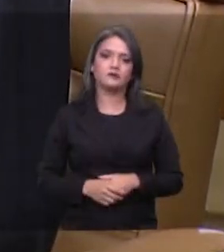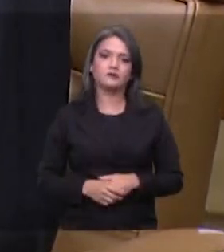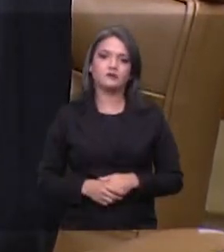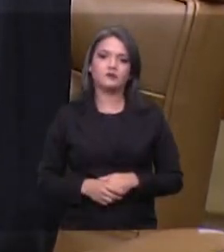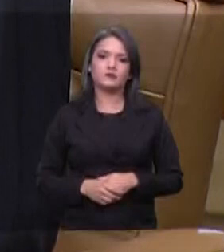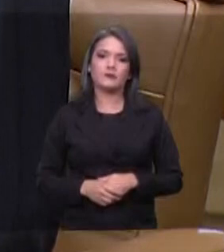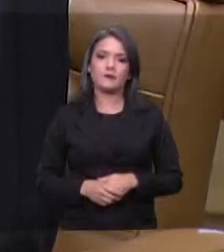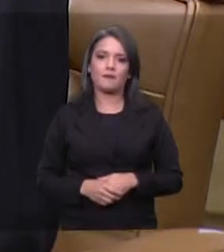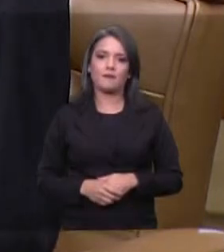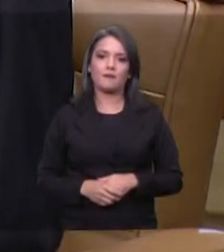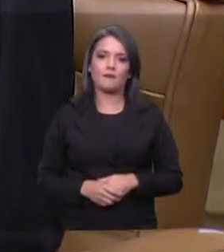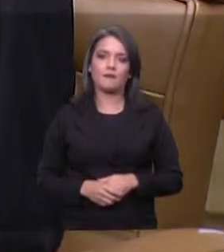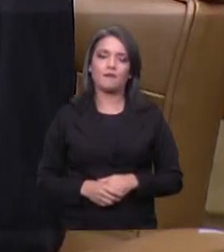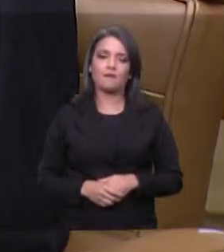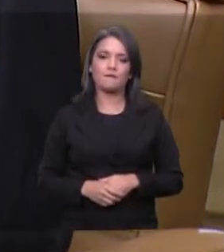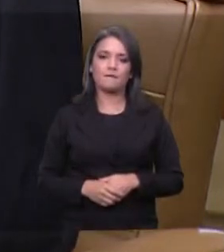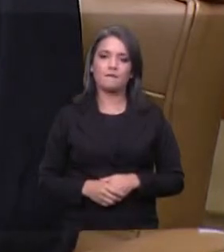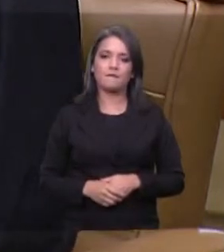Em relação